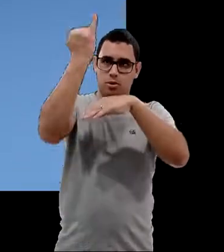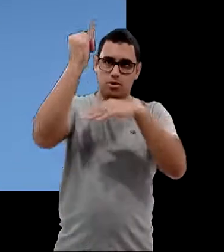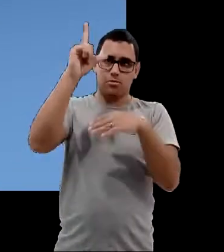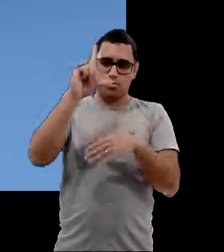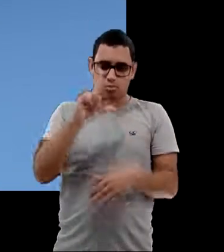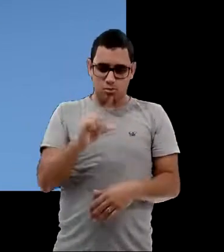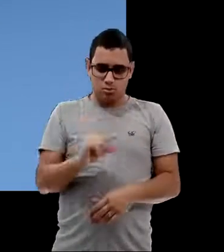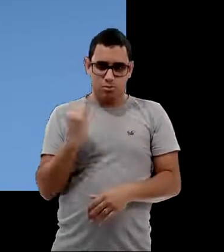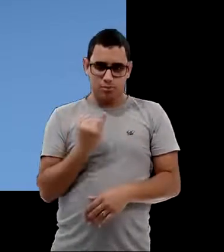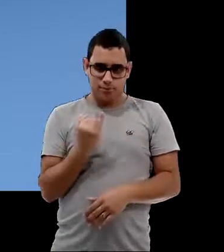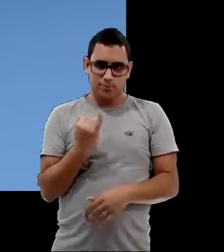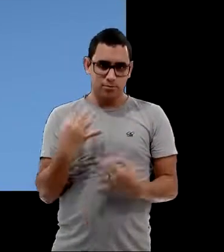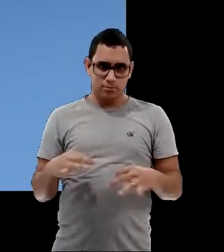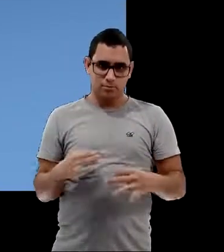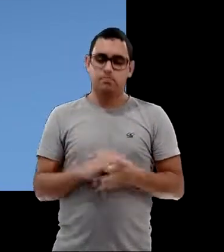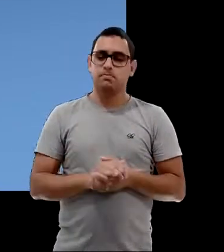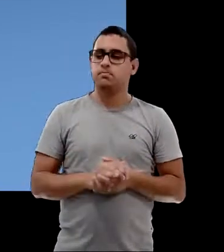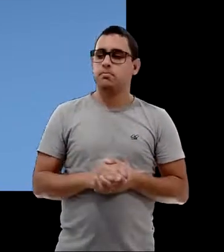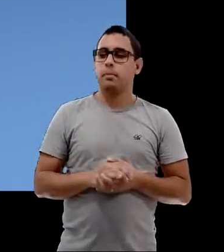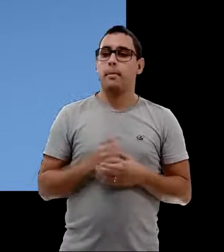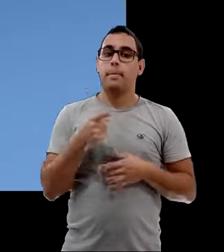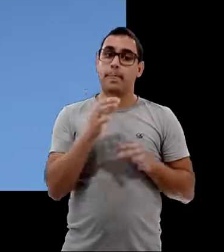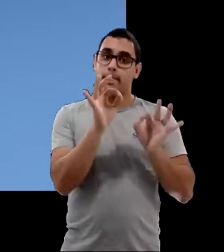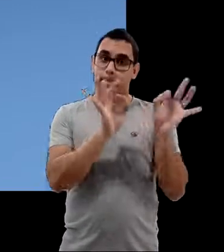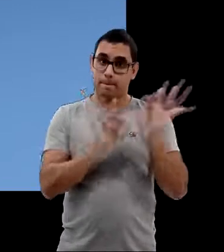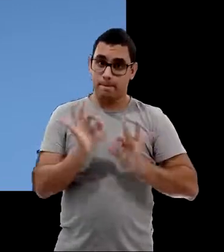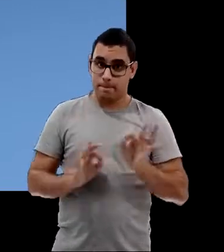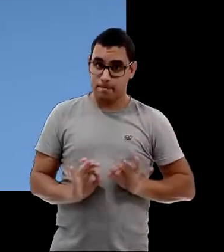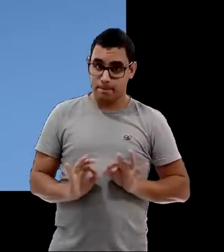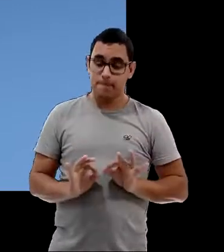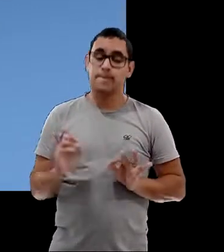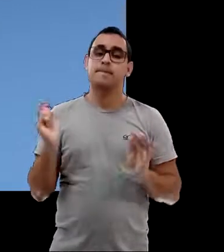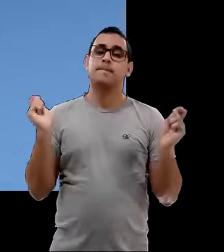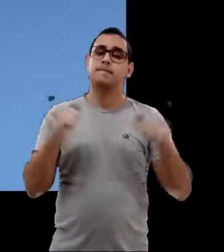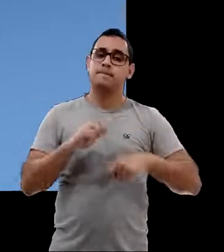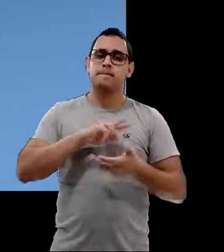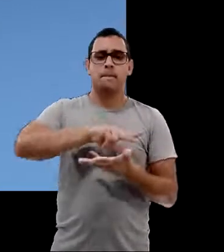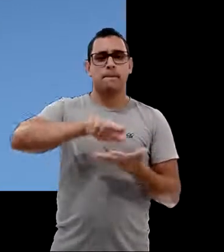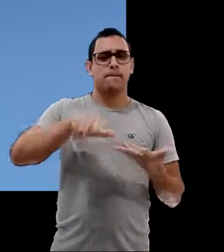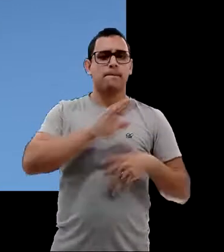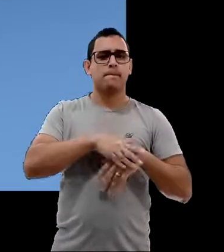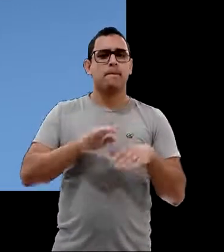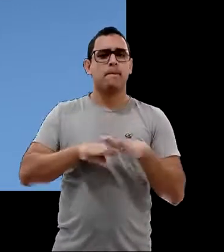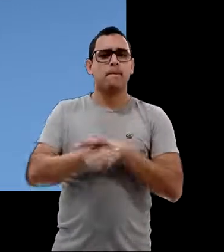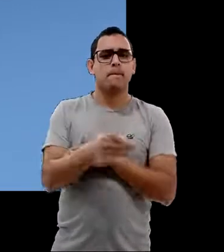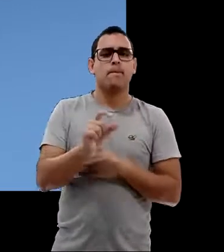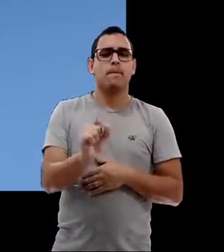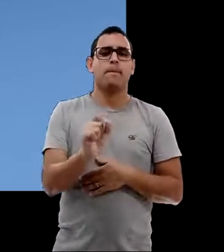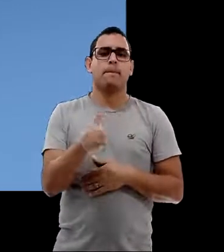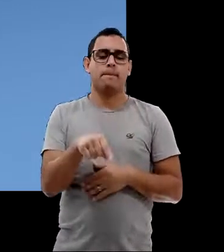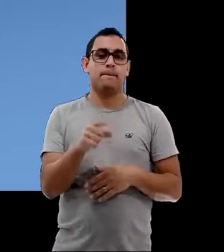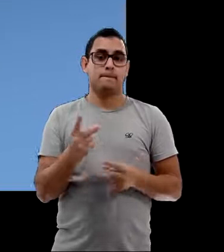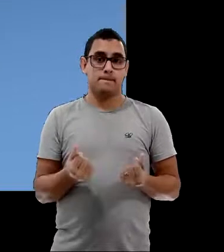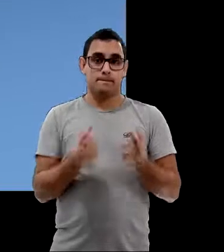sociedade. Essa distribuição pode se dar de diversas formas. As mais comuns